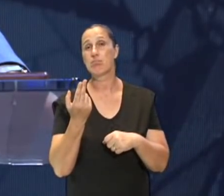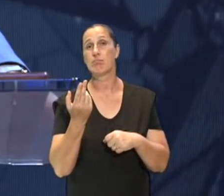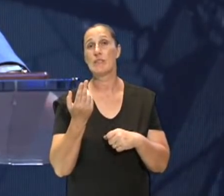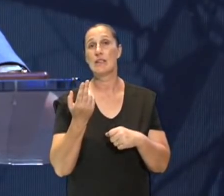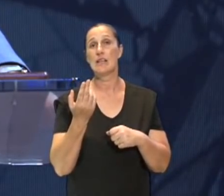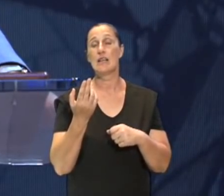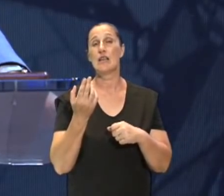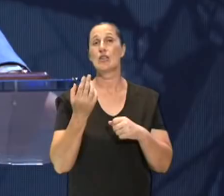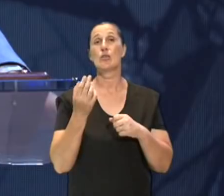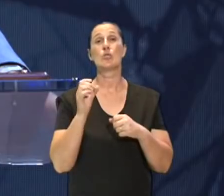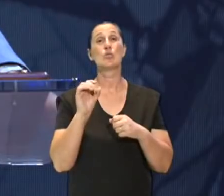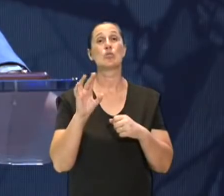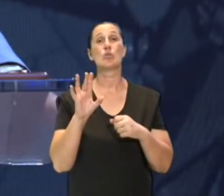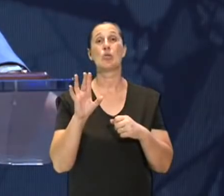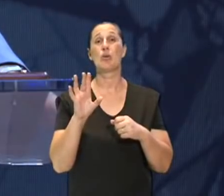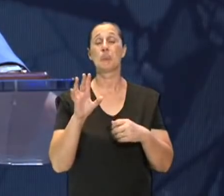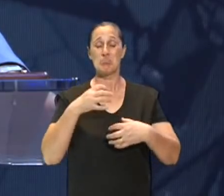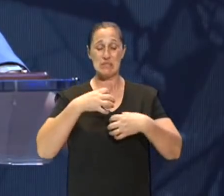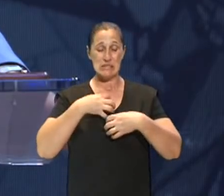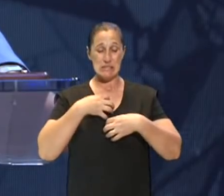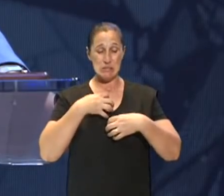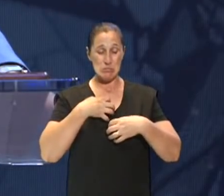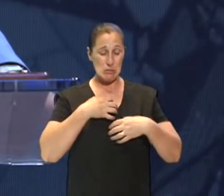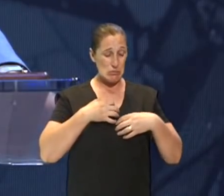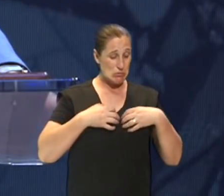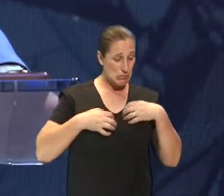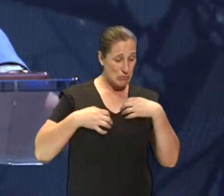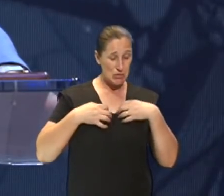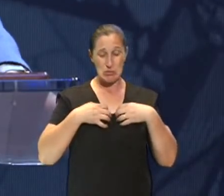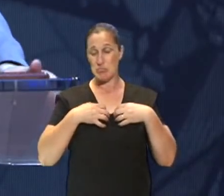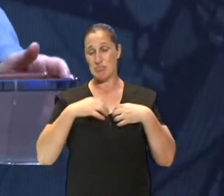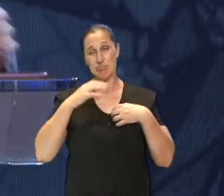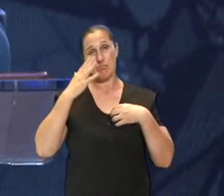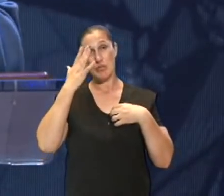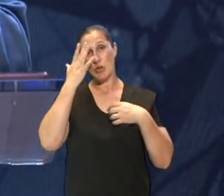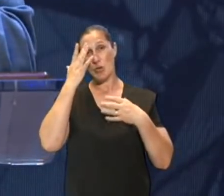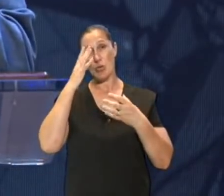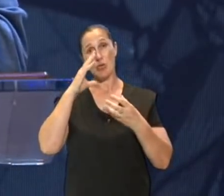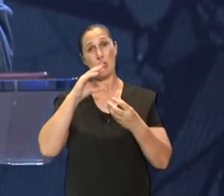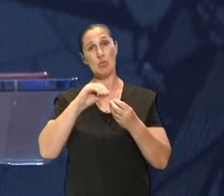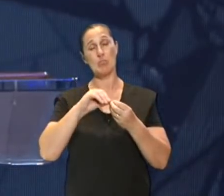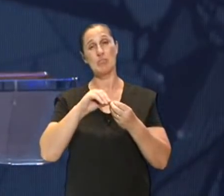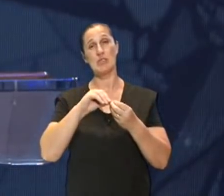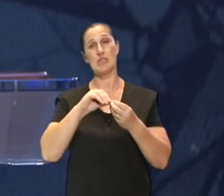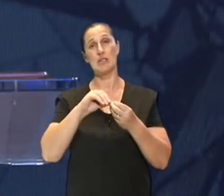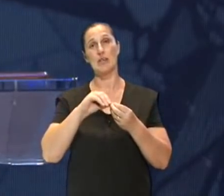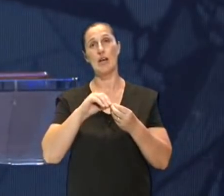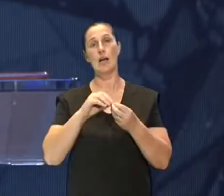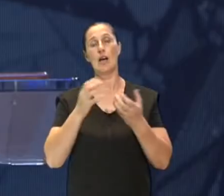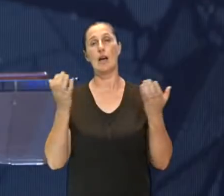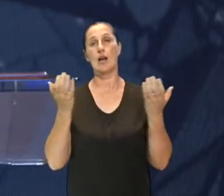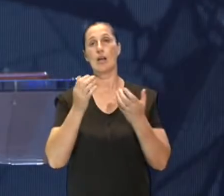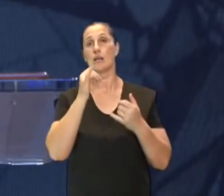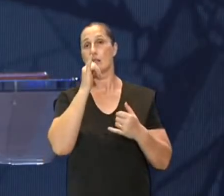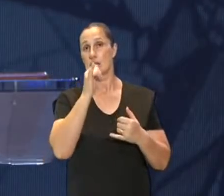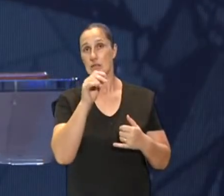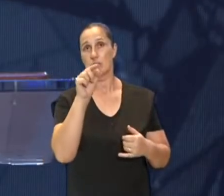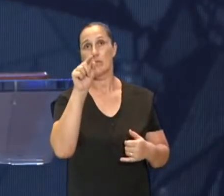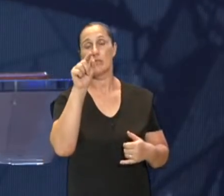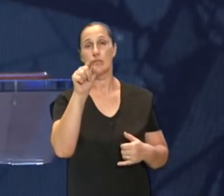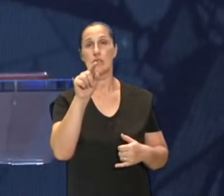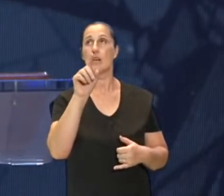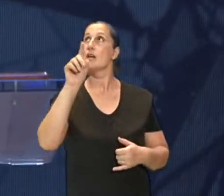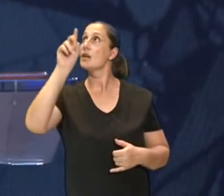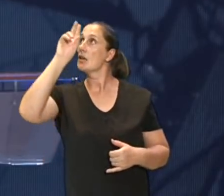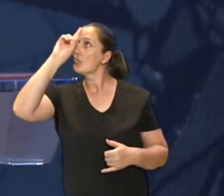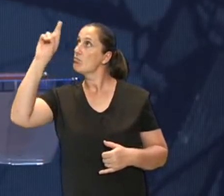simplesmente a existência que você não compreende. Então nessa hora eu quero dizer para você, o Senhor quer visitar